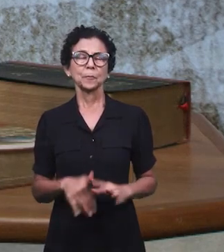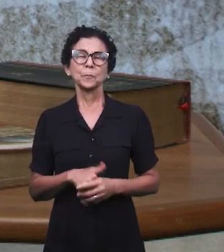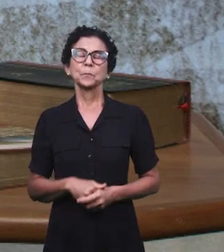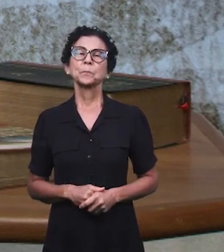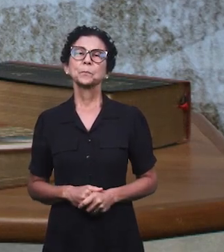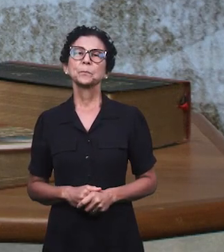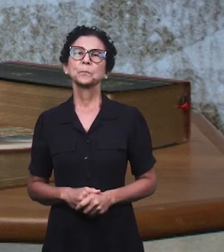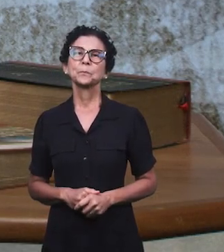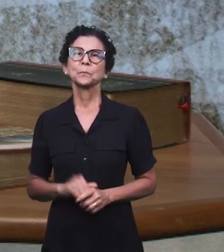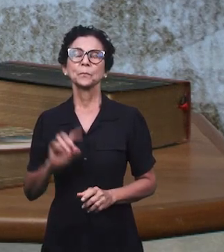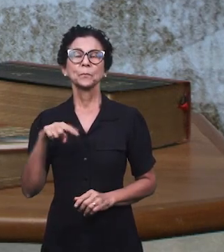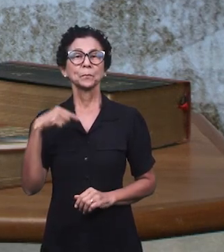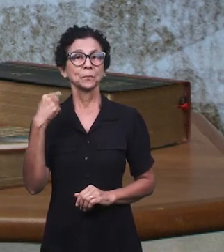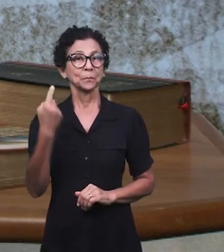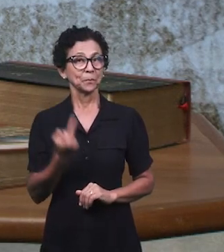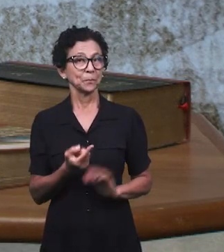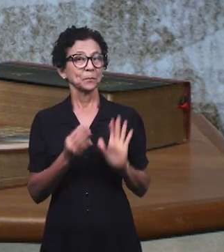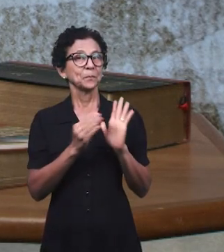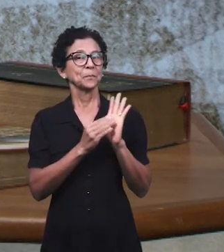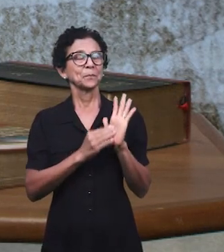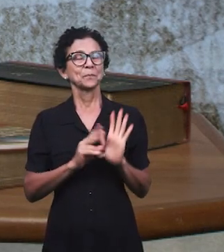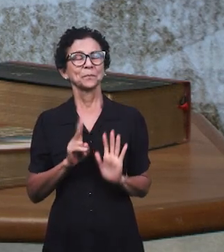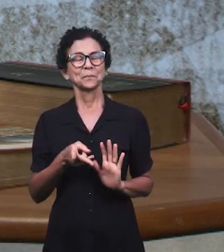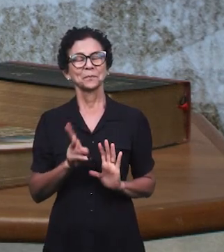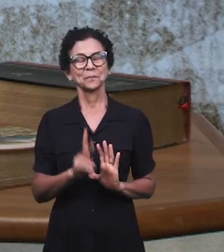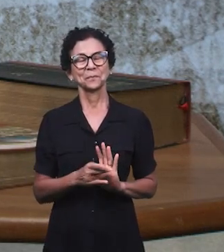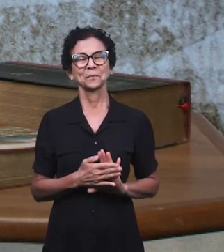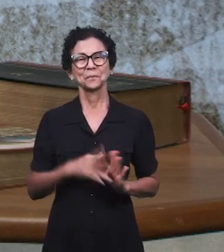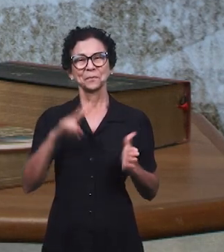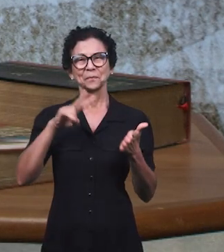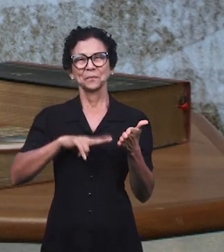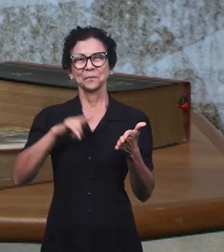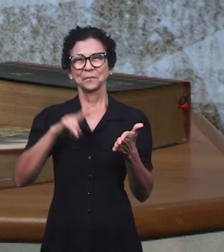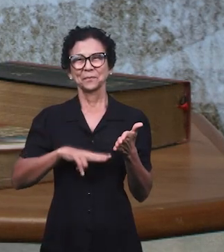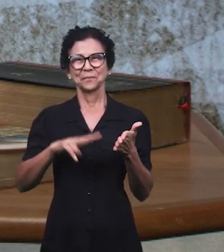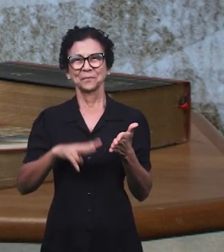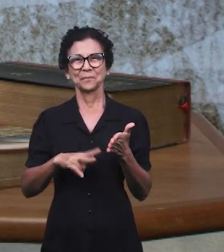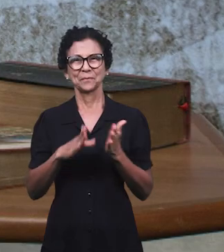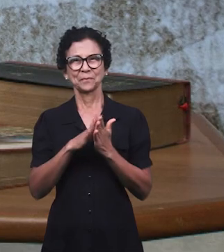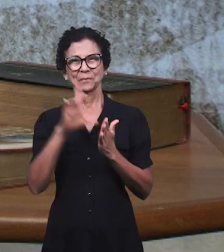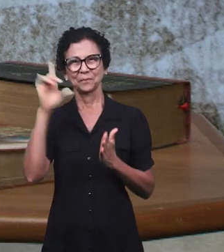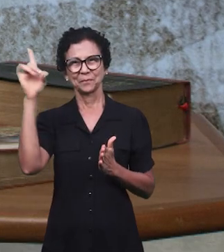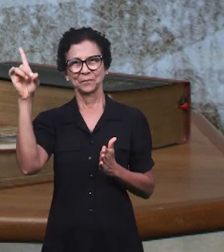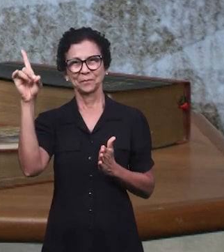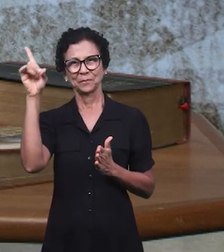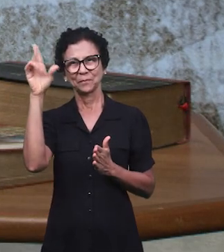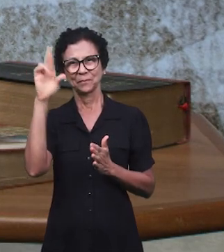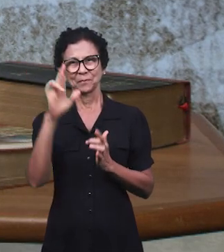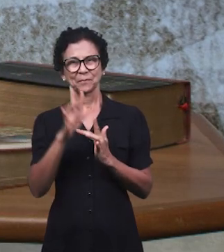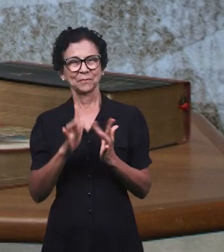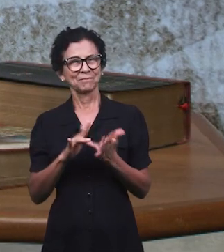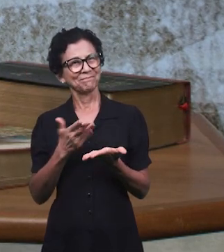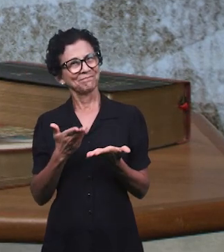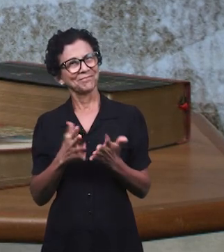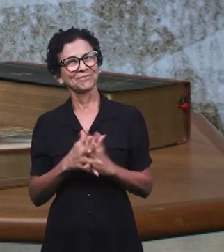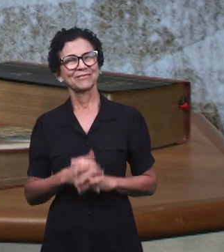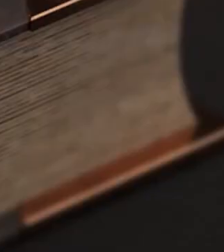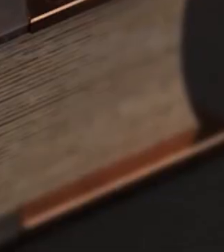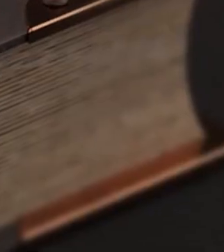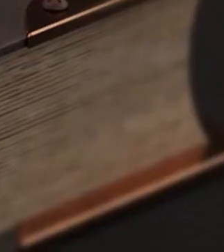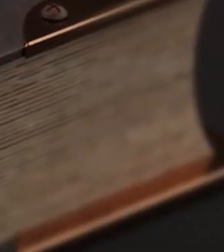aqui e no próximo episódio nós continuamos a leitura da Palavra de Deus. A paz do Senhor Jesus a todos.